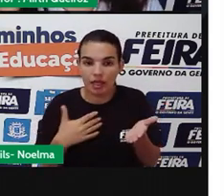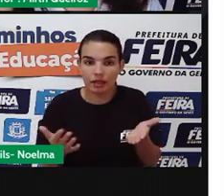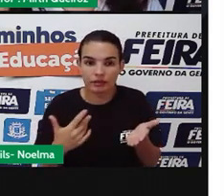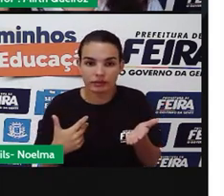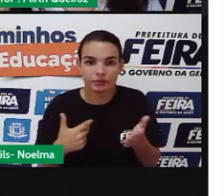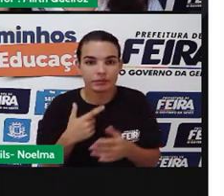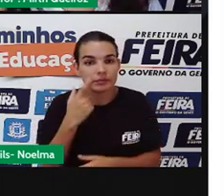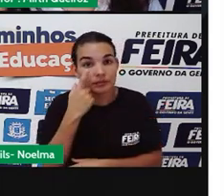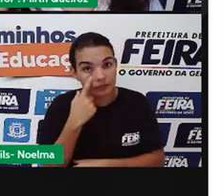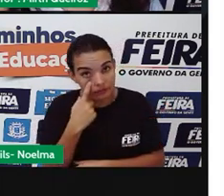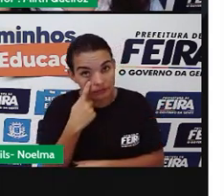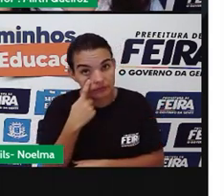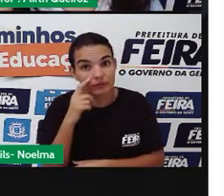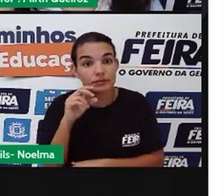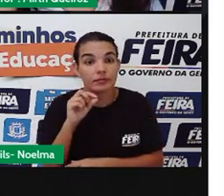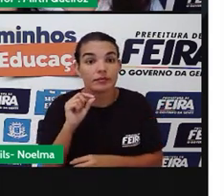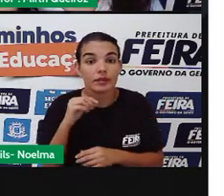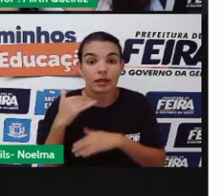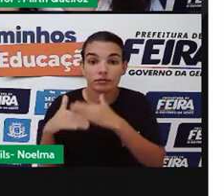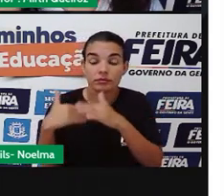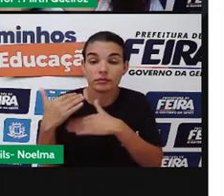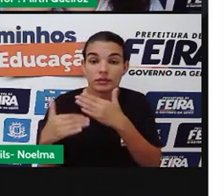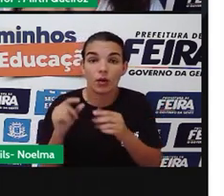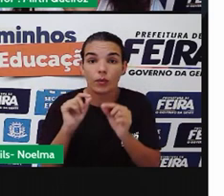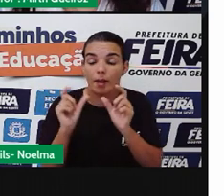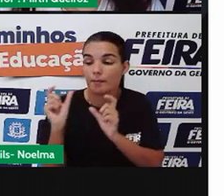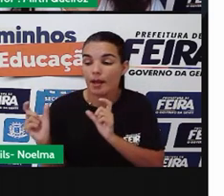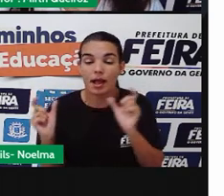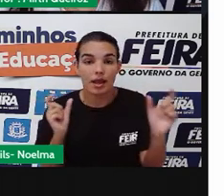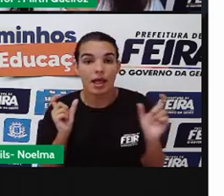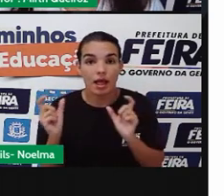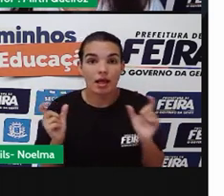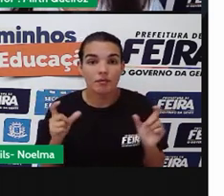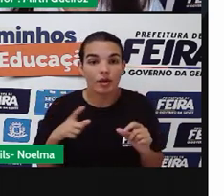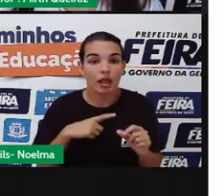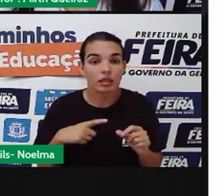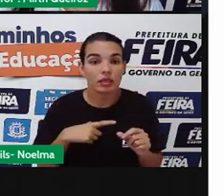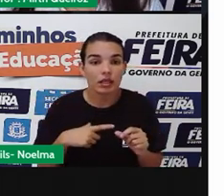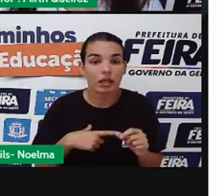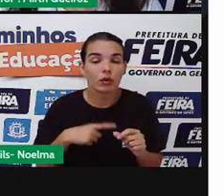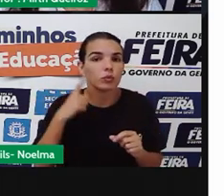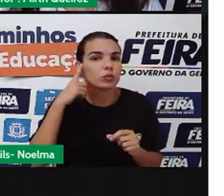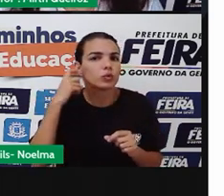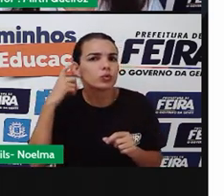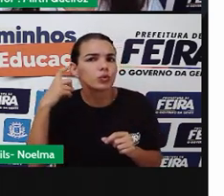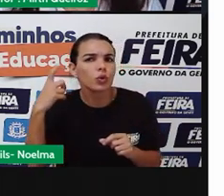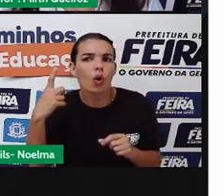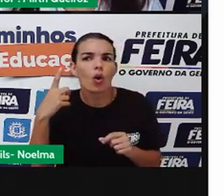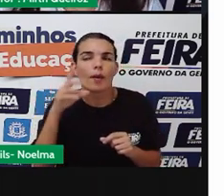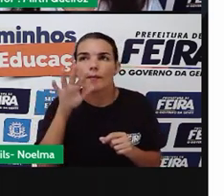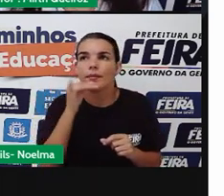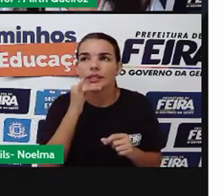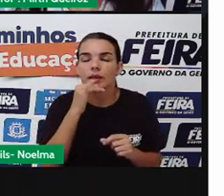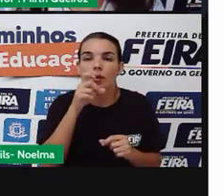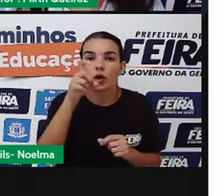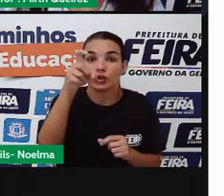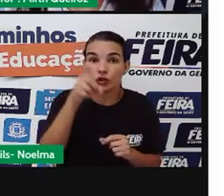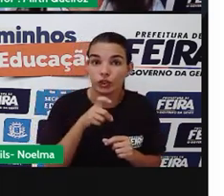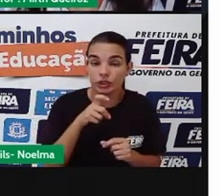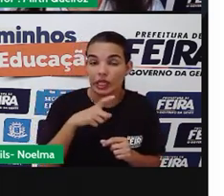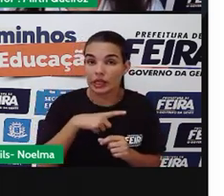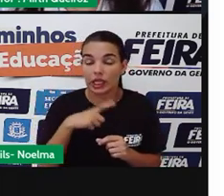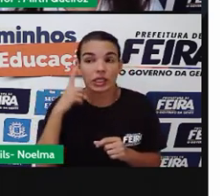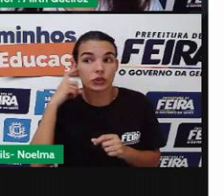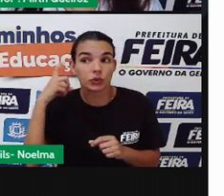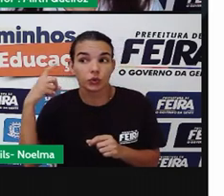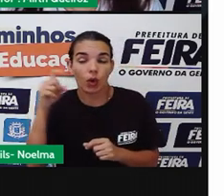a gente vai pegar essas palavras onde o X, por exemplo, tem som de Z,